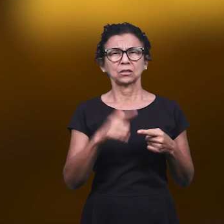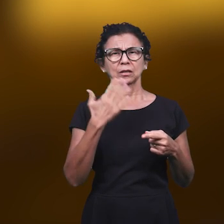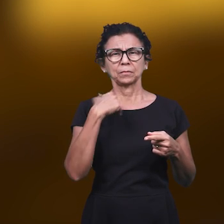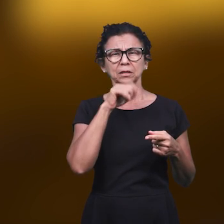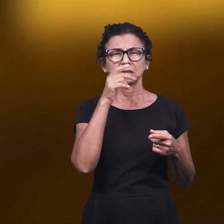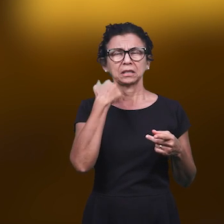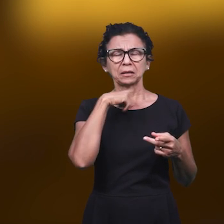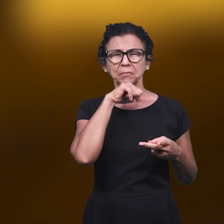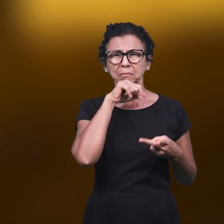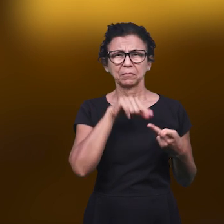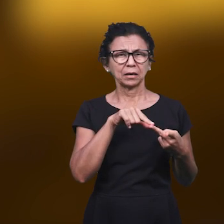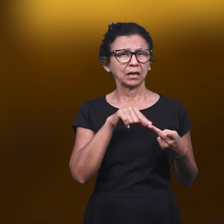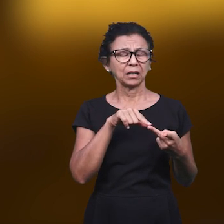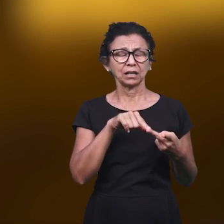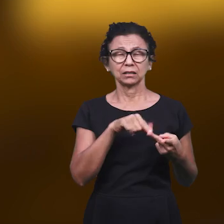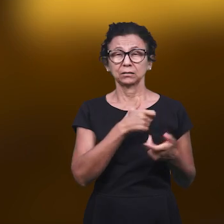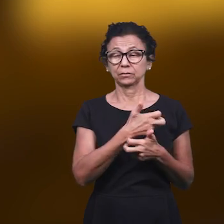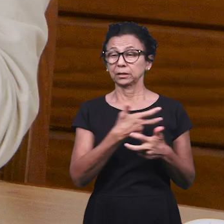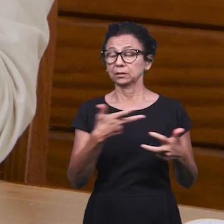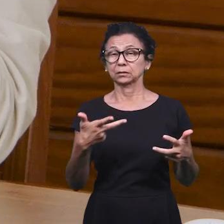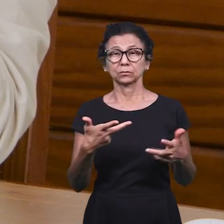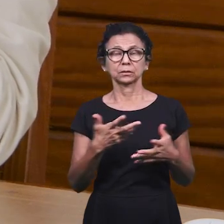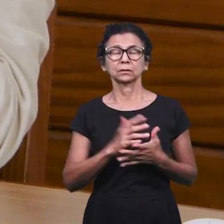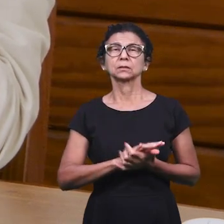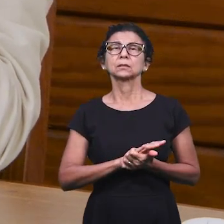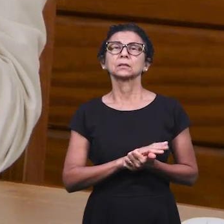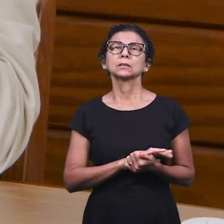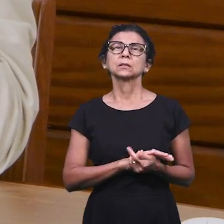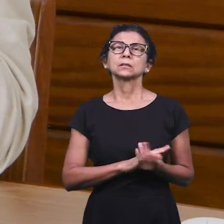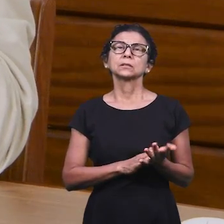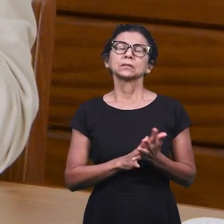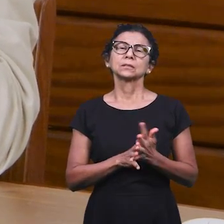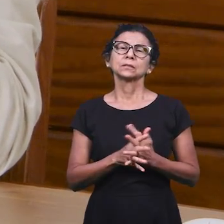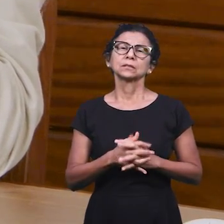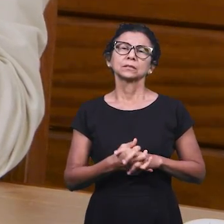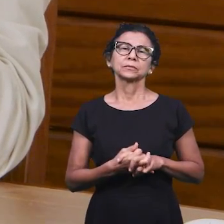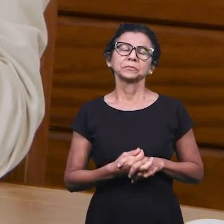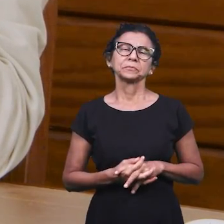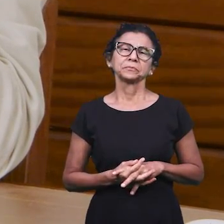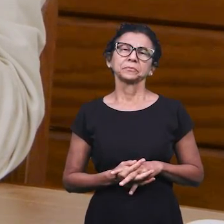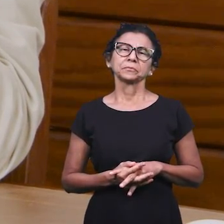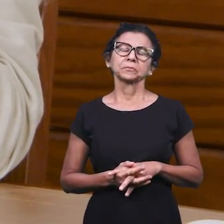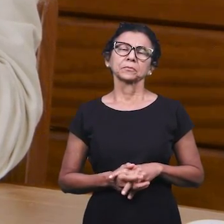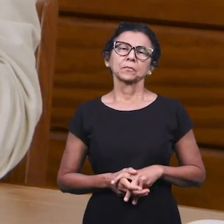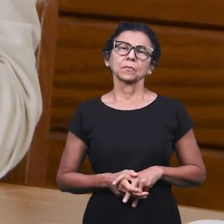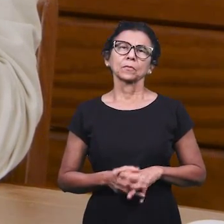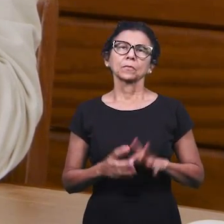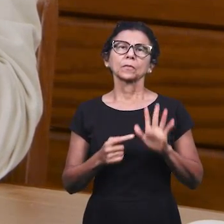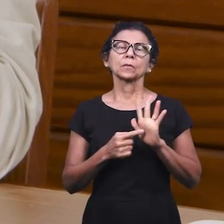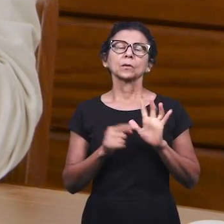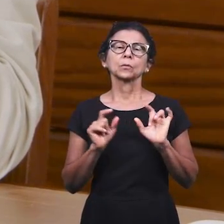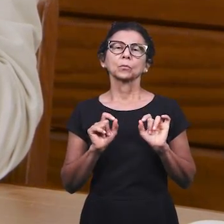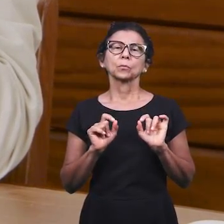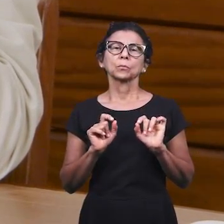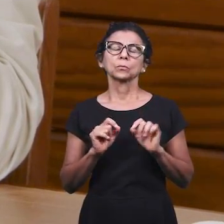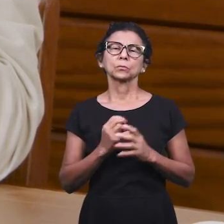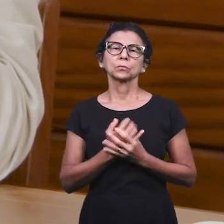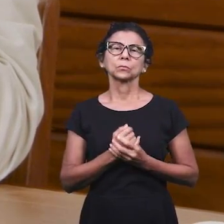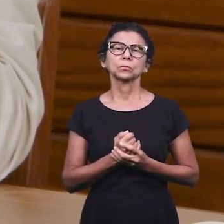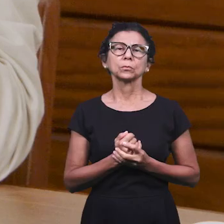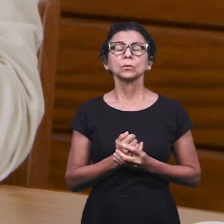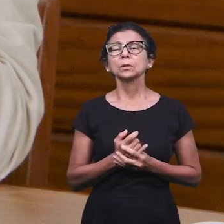mães, ingratos, vai embora. Então aqui é só elogios, para não dizer elogios no outro sentido, né? Então aqui mostrando o